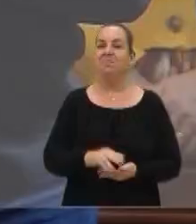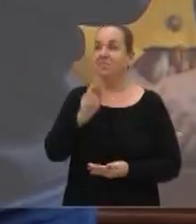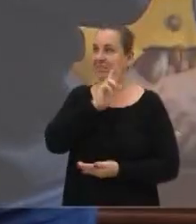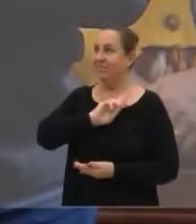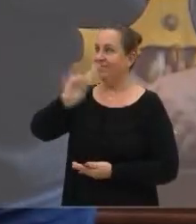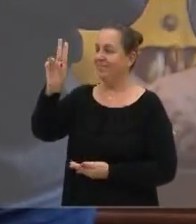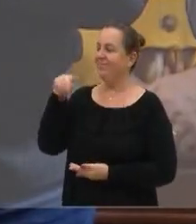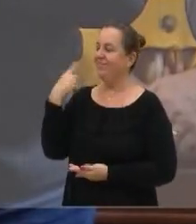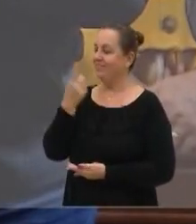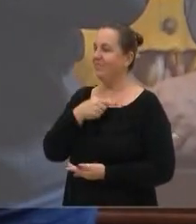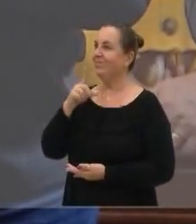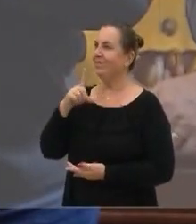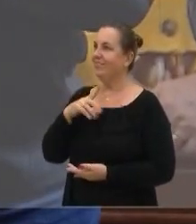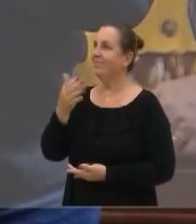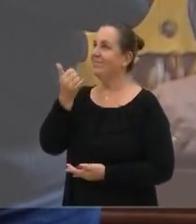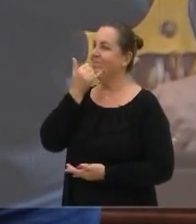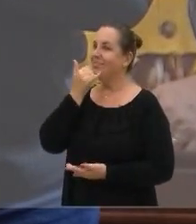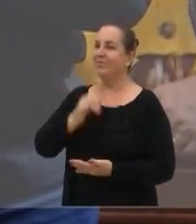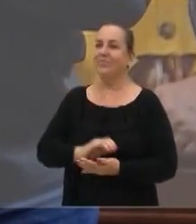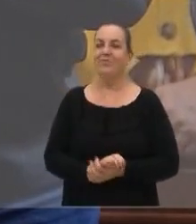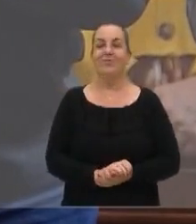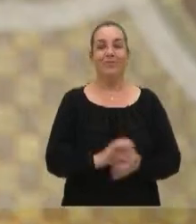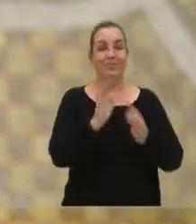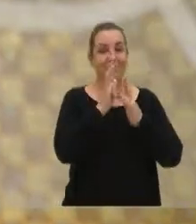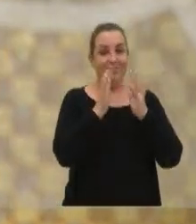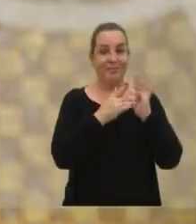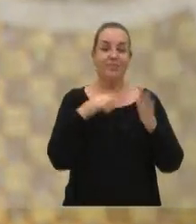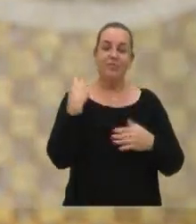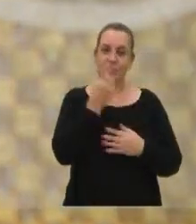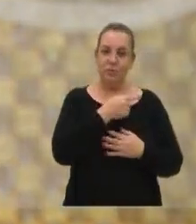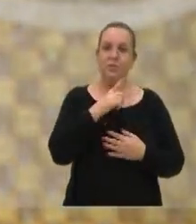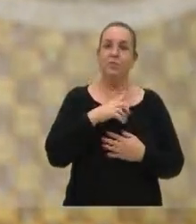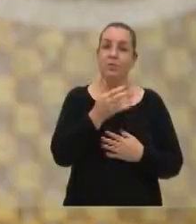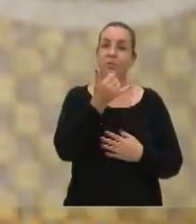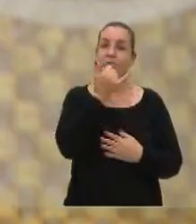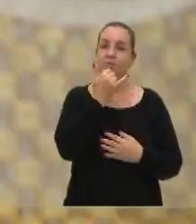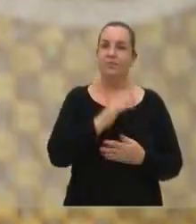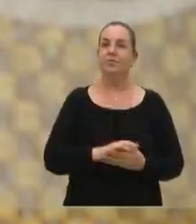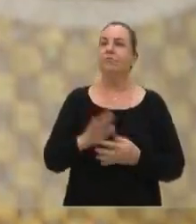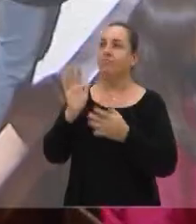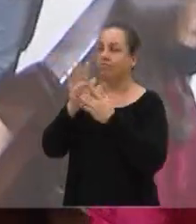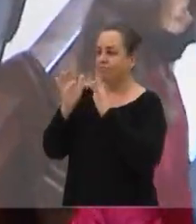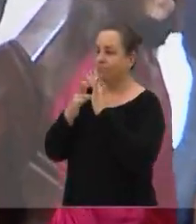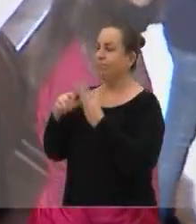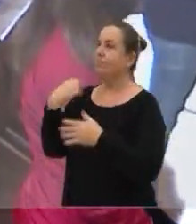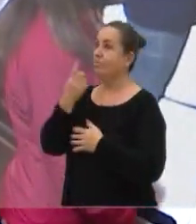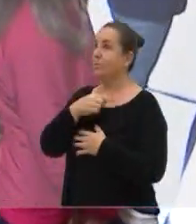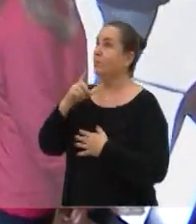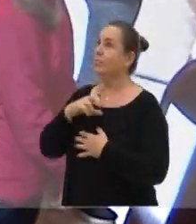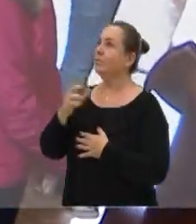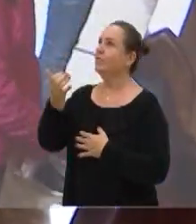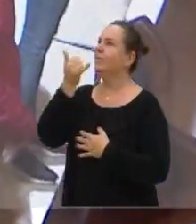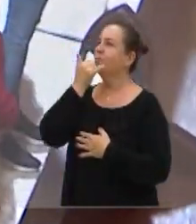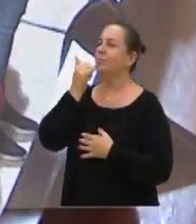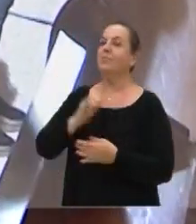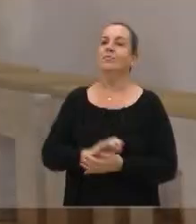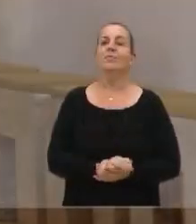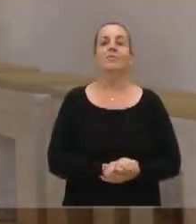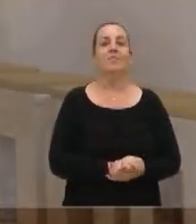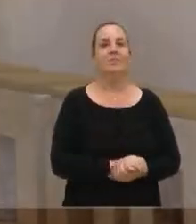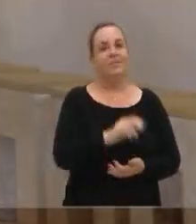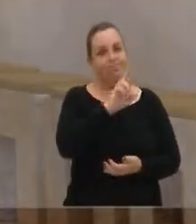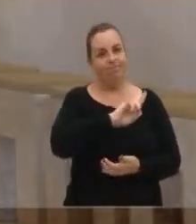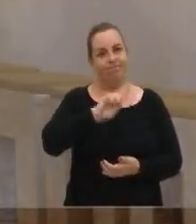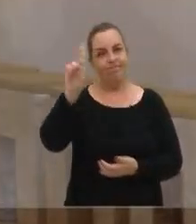nós. Senhor, tende piedade de nós. Cristo, tende piedade de nós. Cristo, tende piedade de